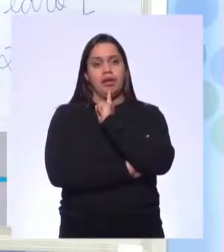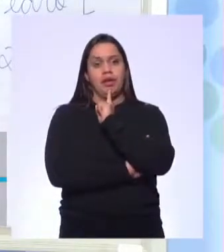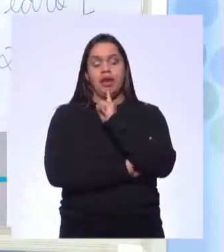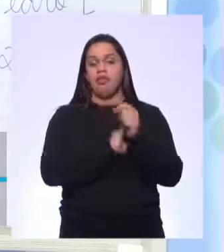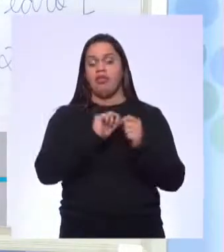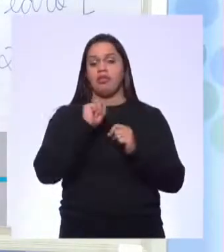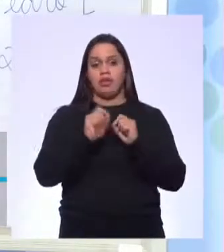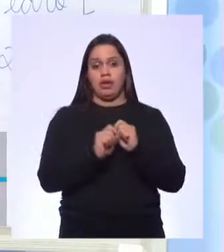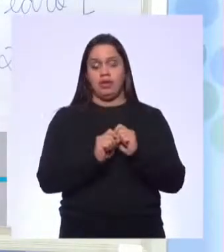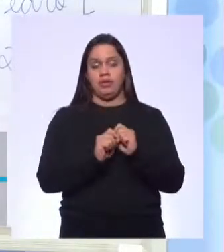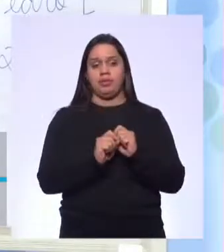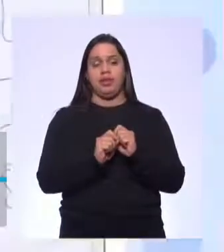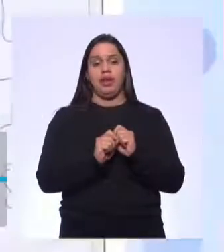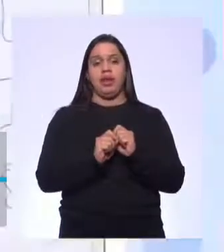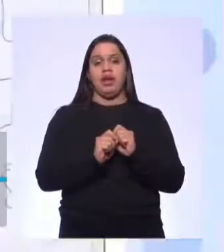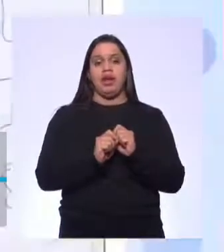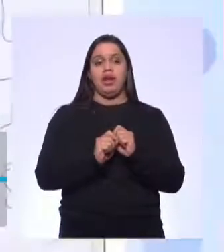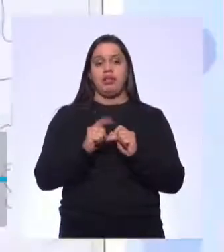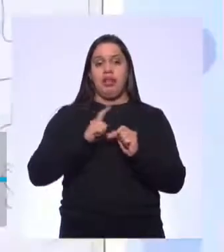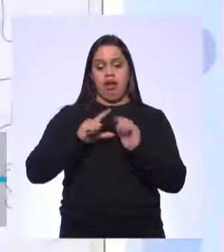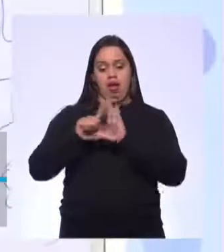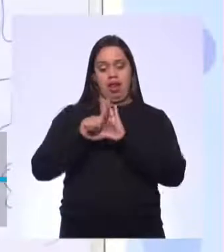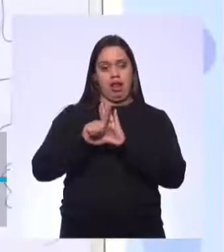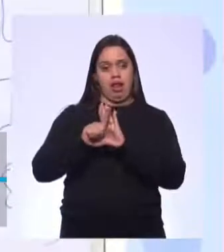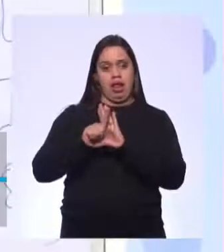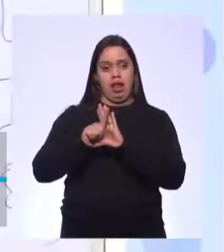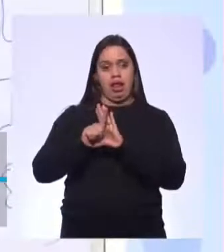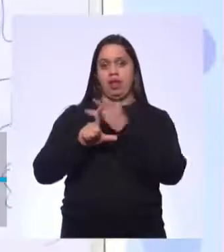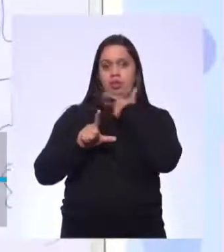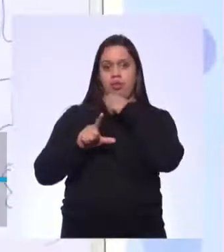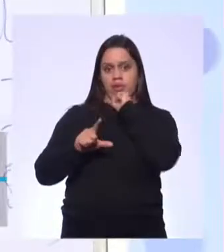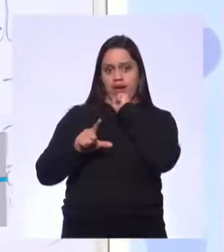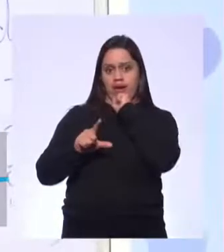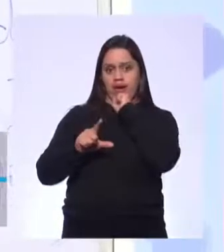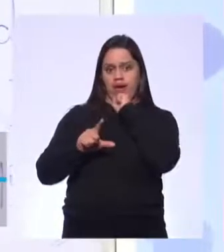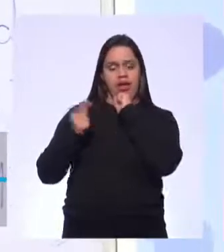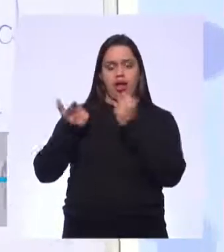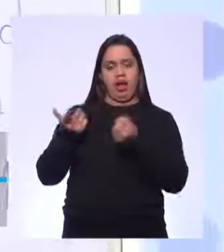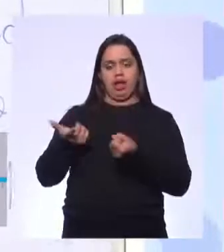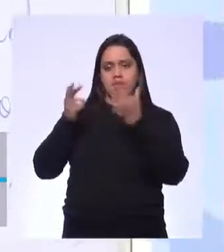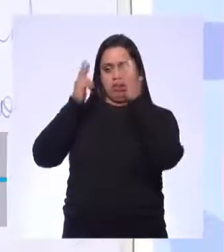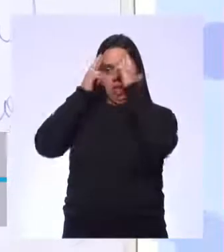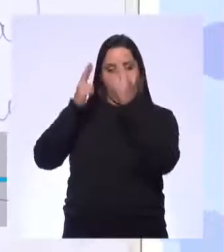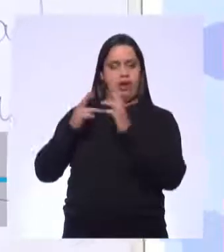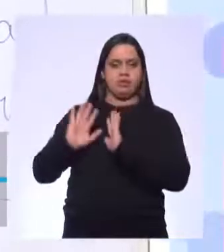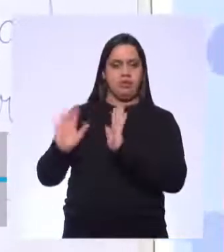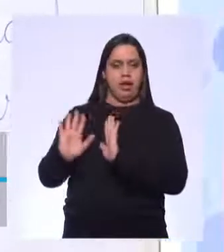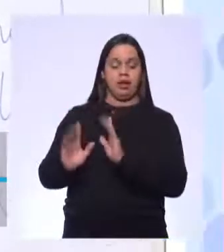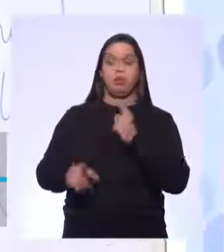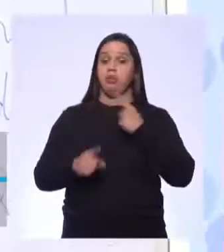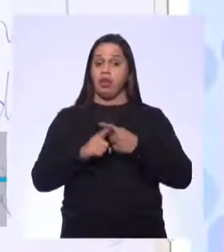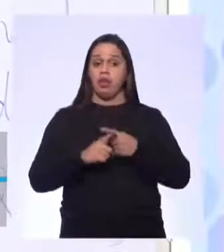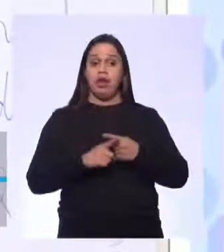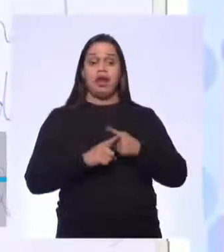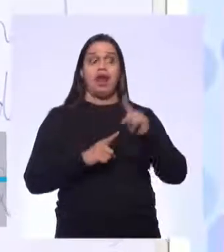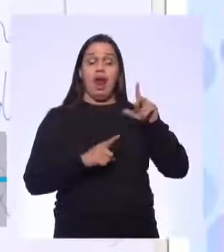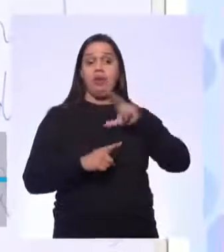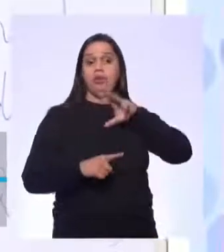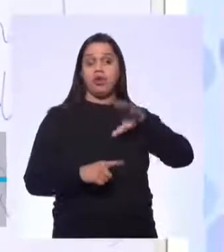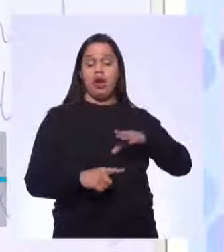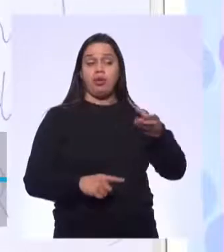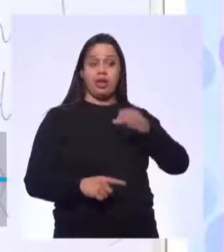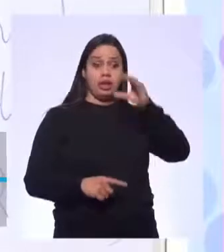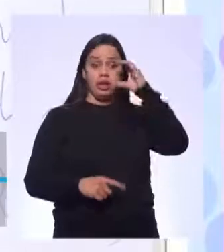uma lei do pai dele. Ele fala assim, vocês sabem que as cortes portuguesas queriam Dom Pedro lá em Portugal. Aí ele disse